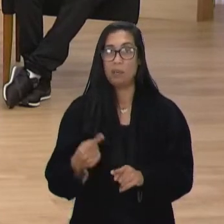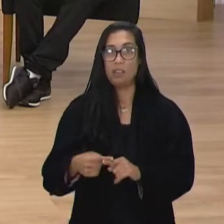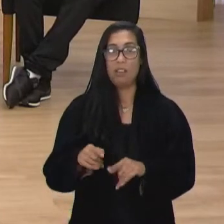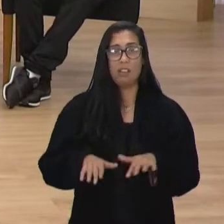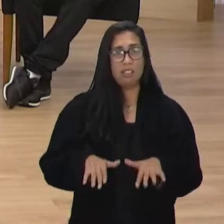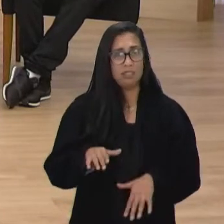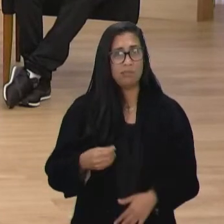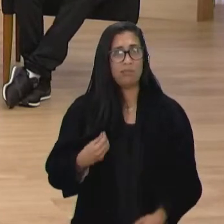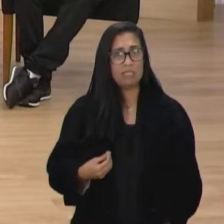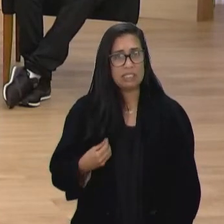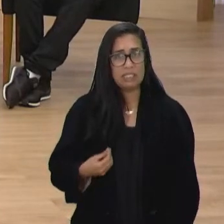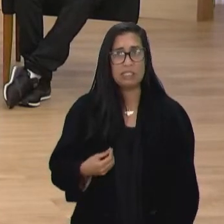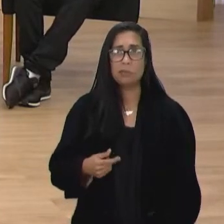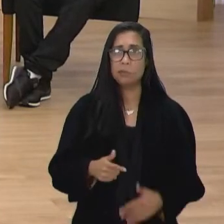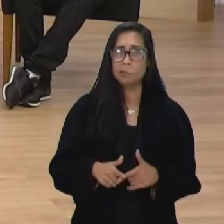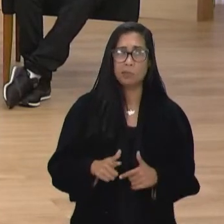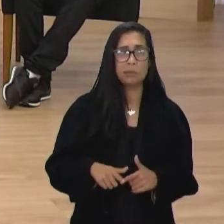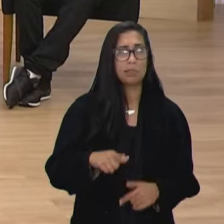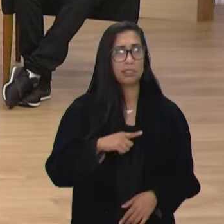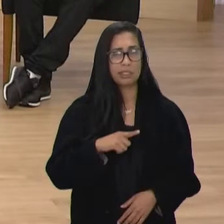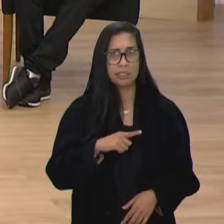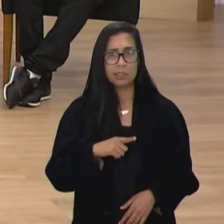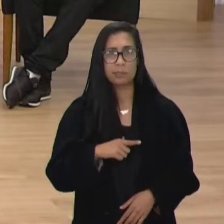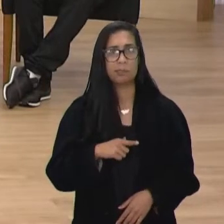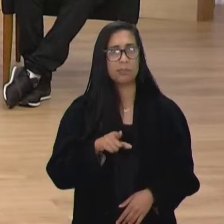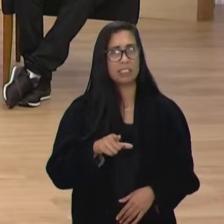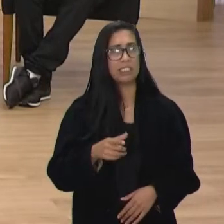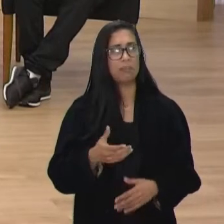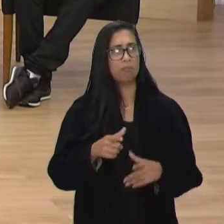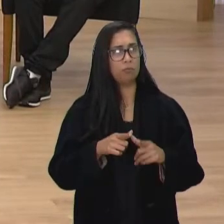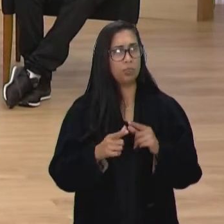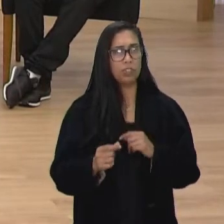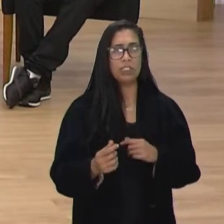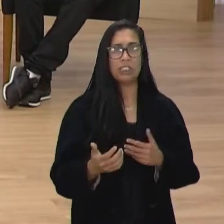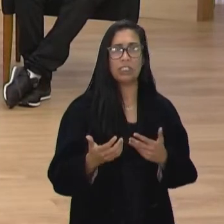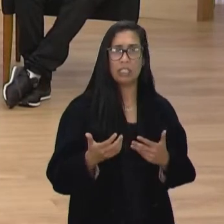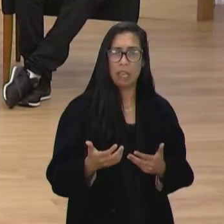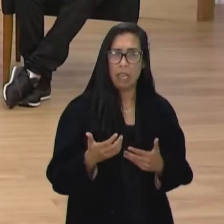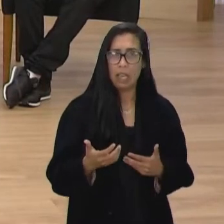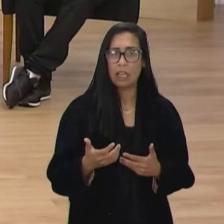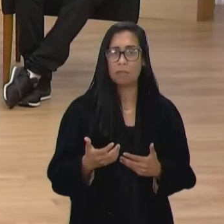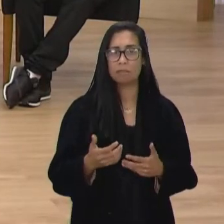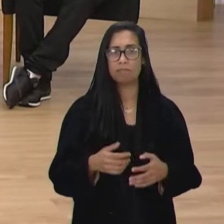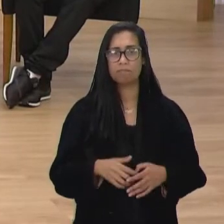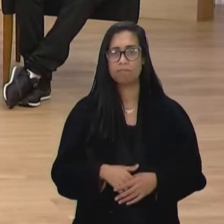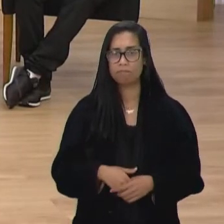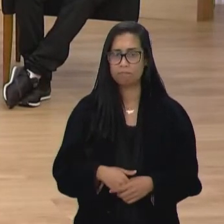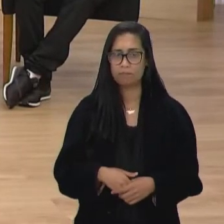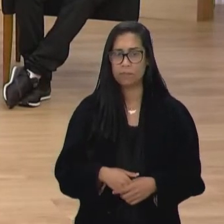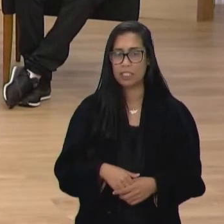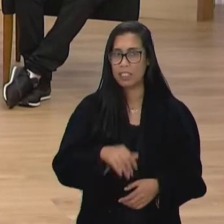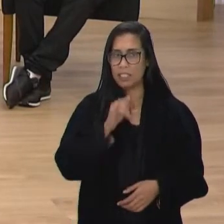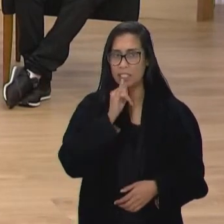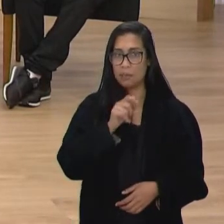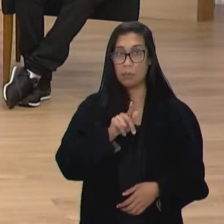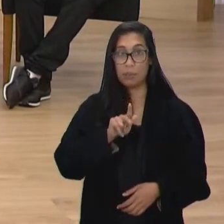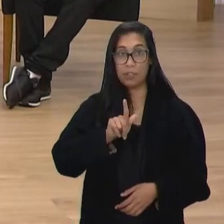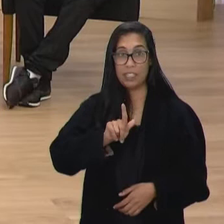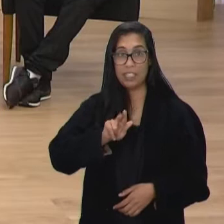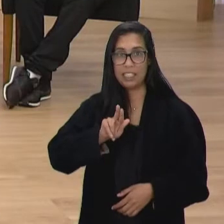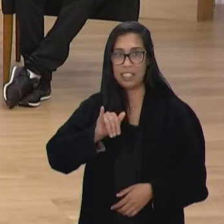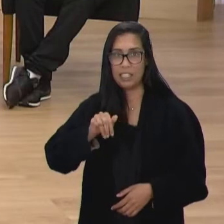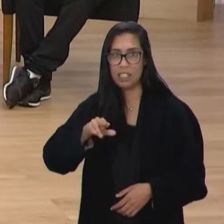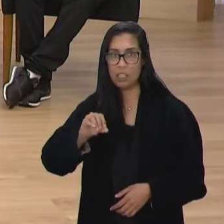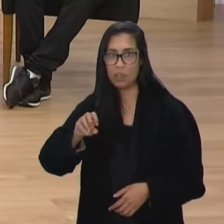lá e você quer adquirir, sei lá, você quer fugir de um gnomo verde com